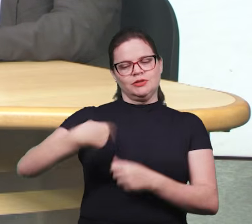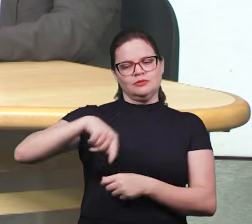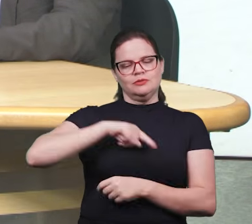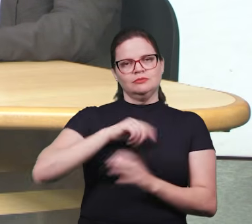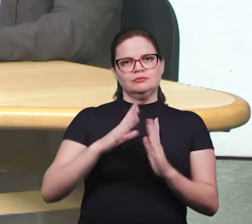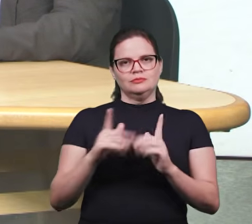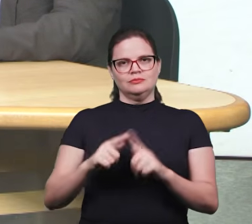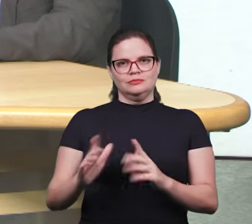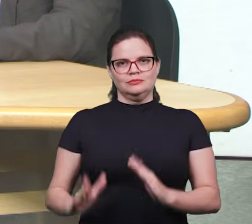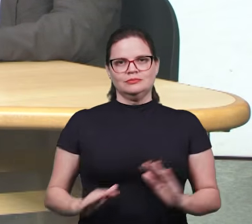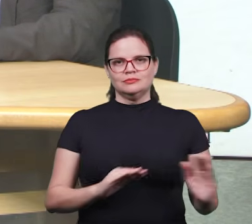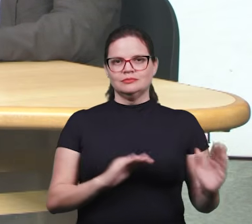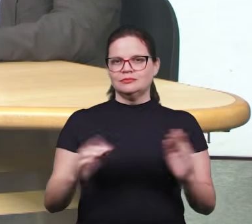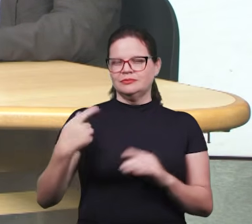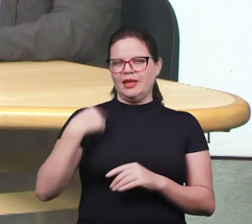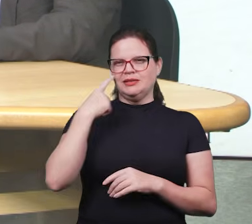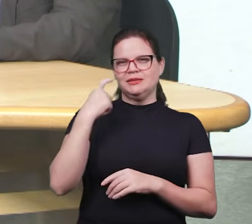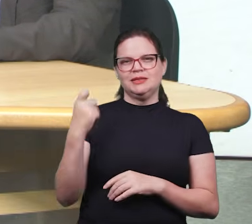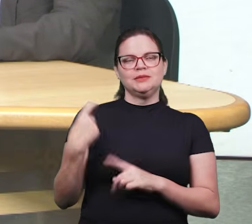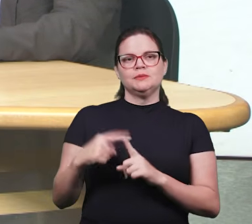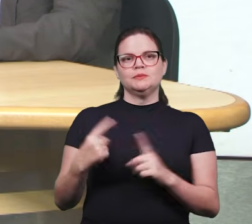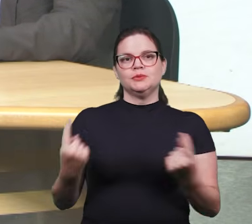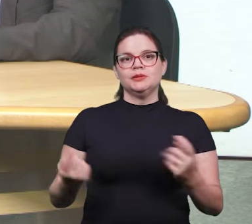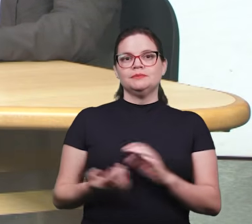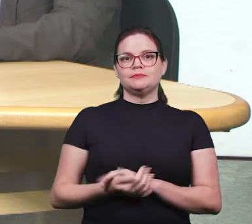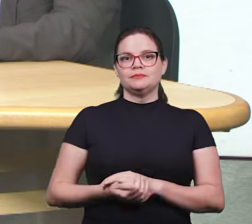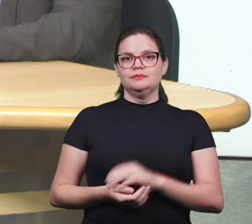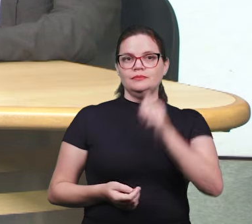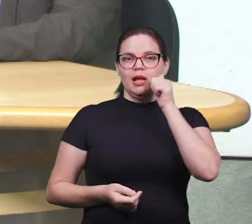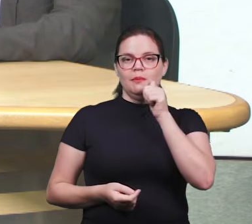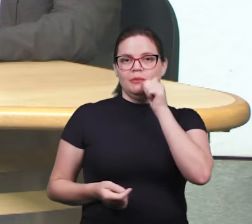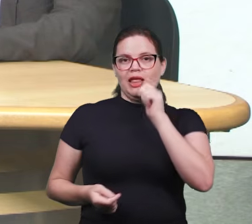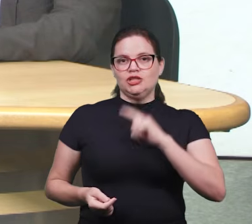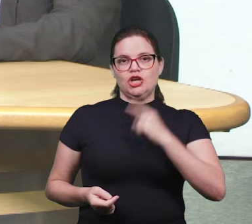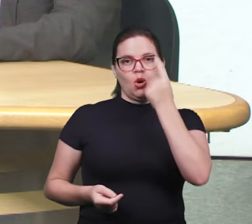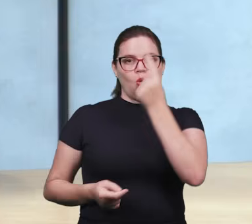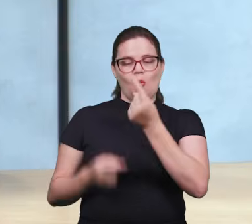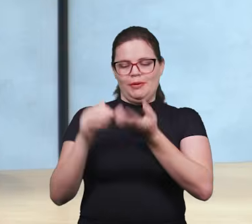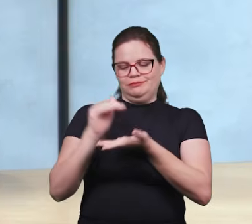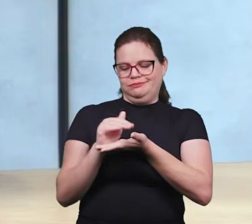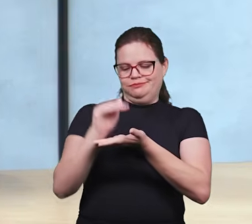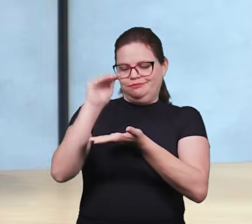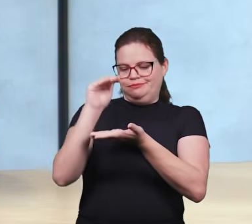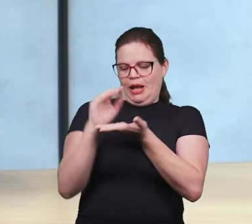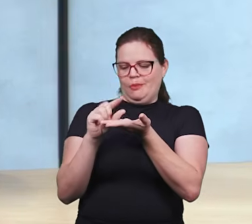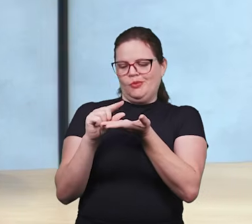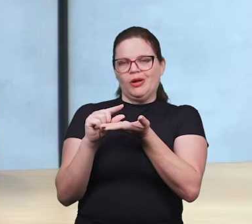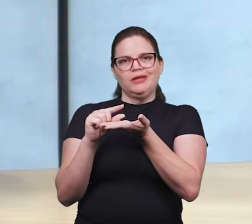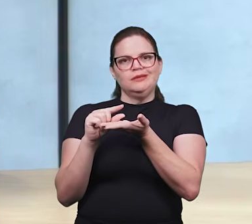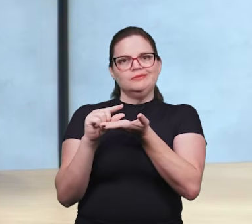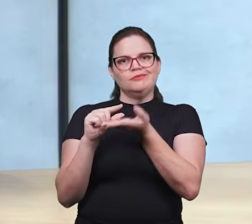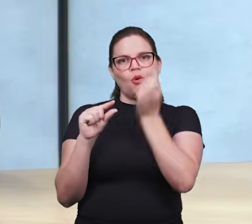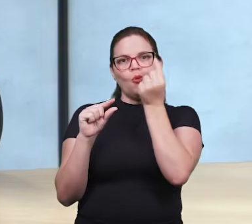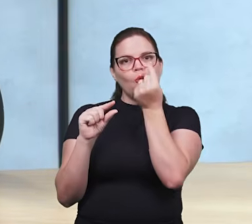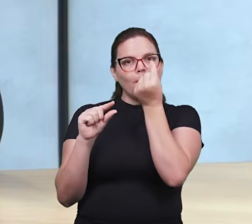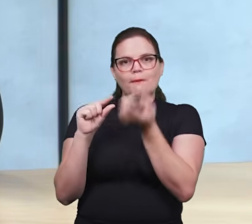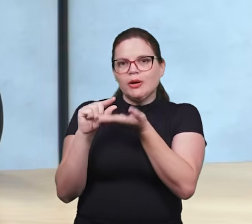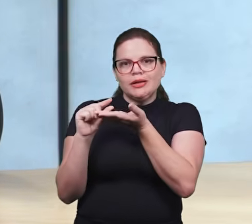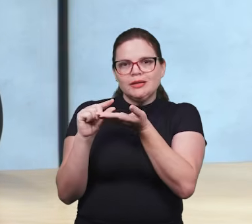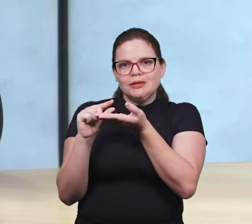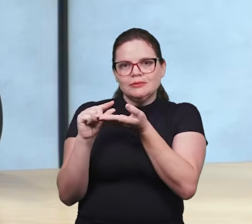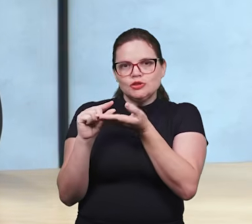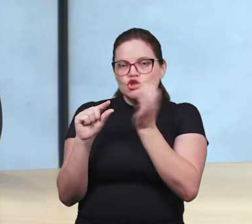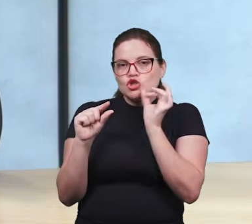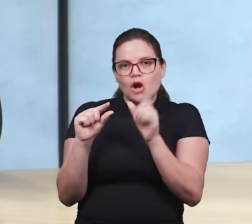né? o interessante é que, olha só, ela só tinha uma botija de azeite. Olha o milagre.